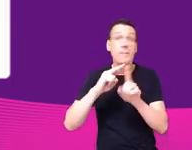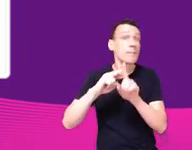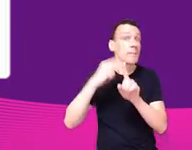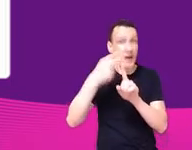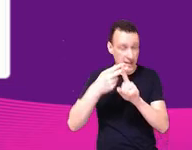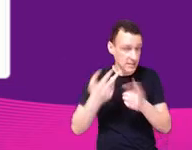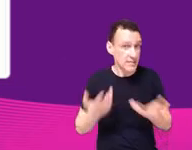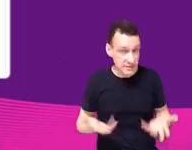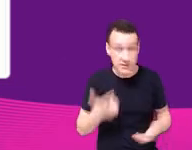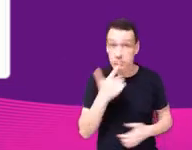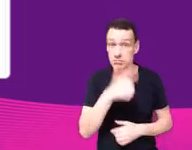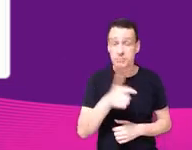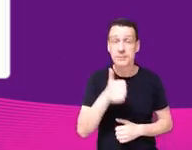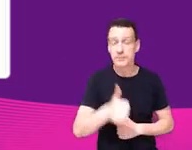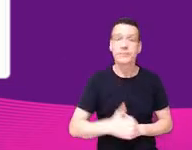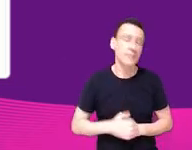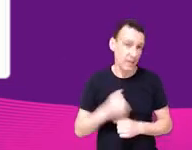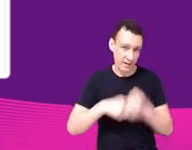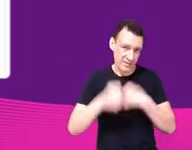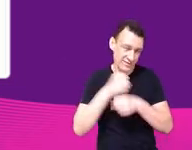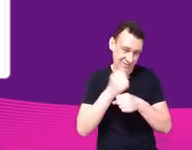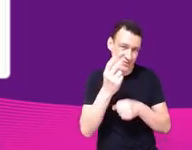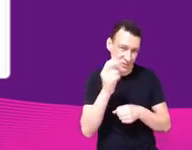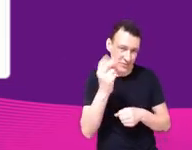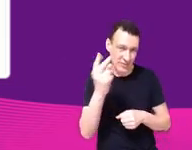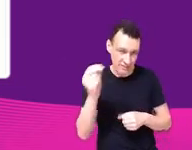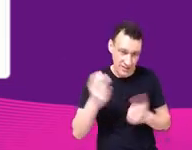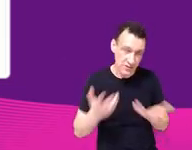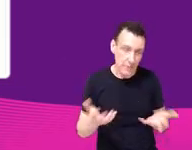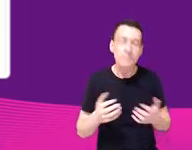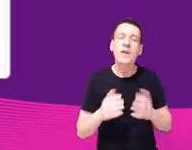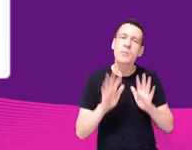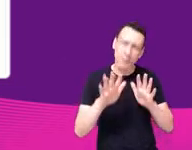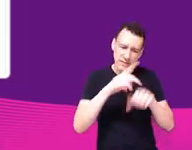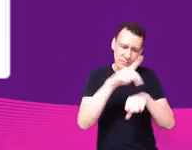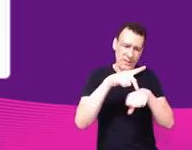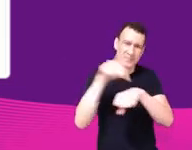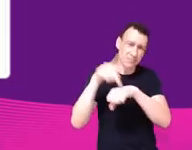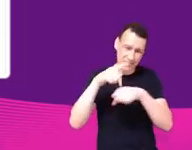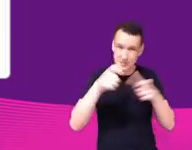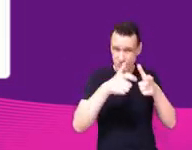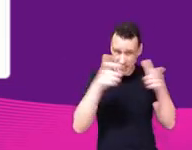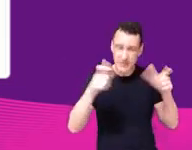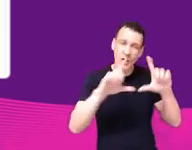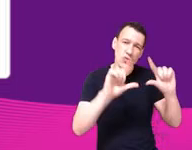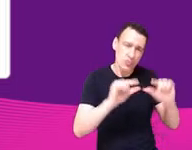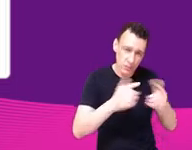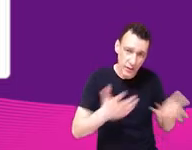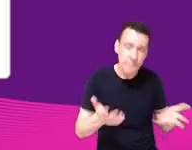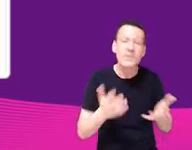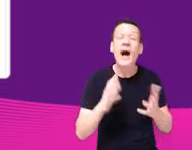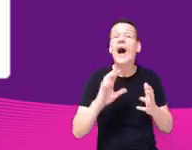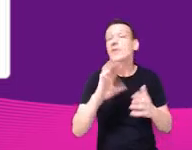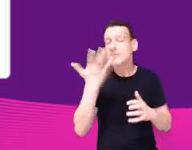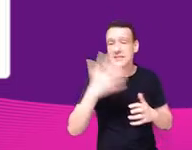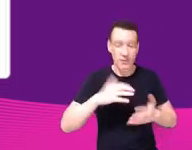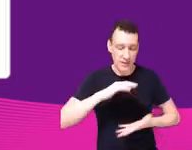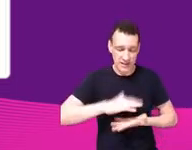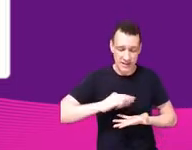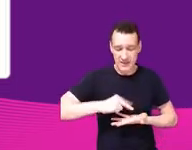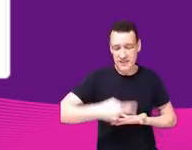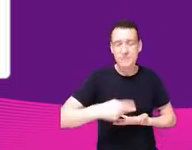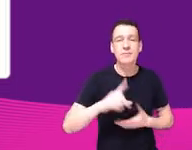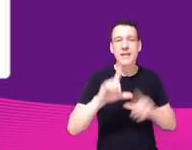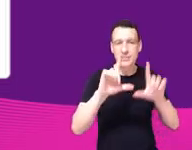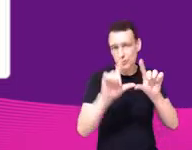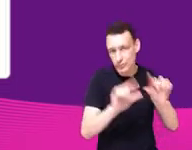Evidentemente, assim, essa diminuição das doações por conta da pandemia teve um impacto na transplantação e, novamente, nos transplantes